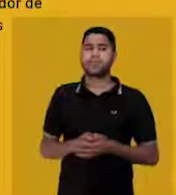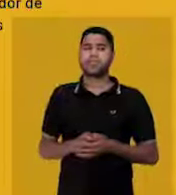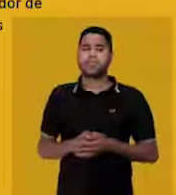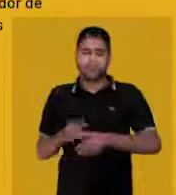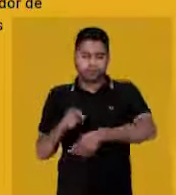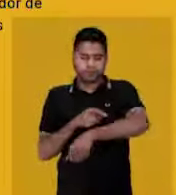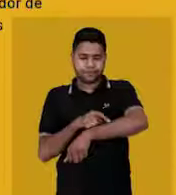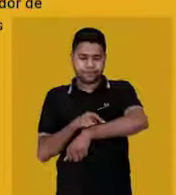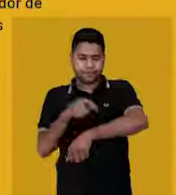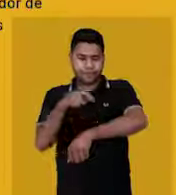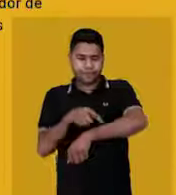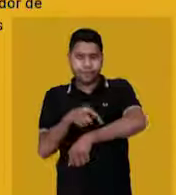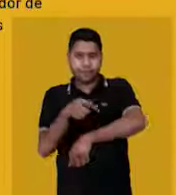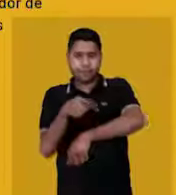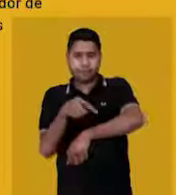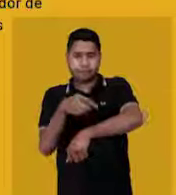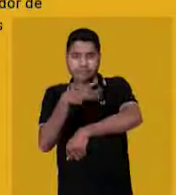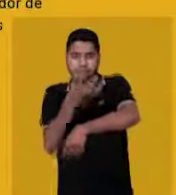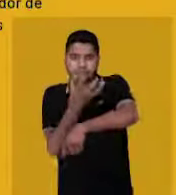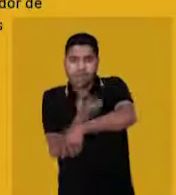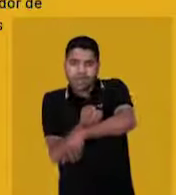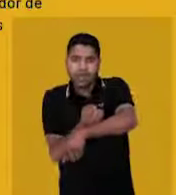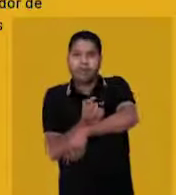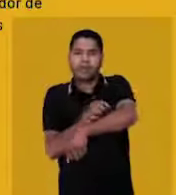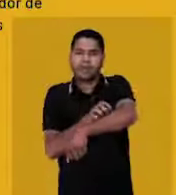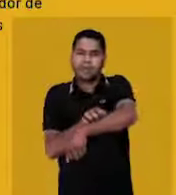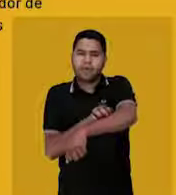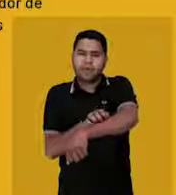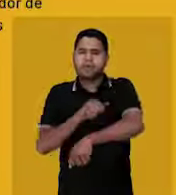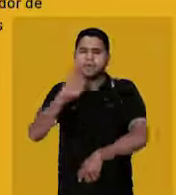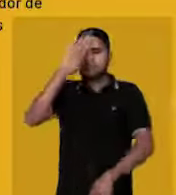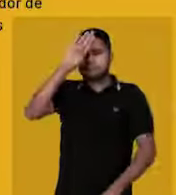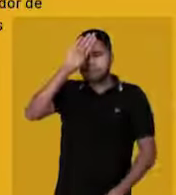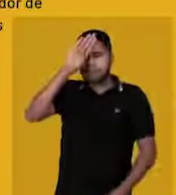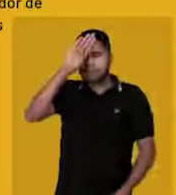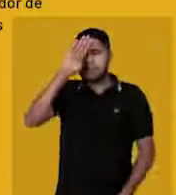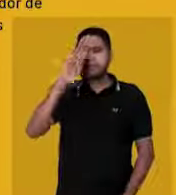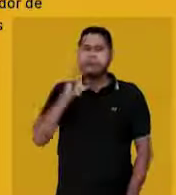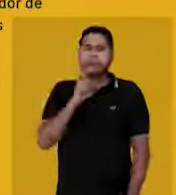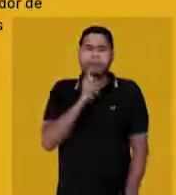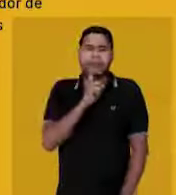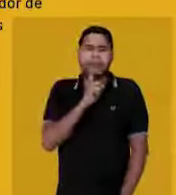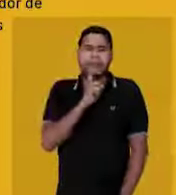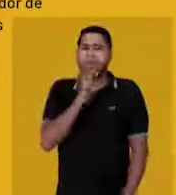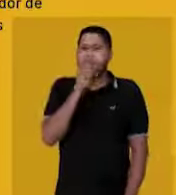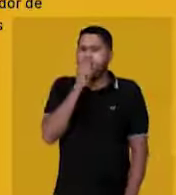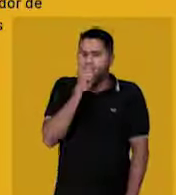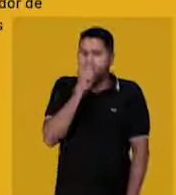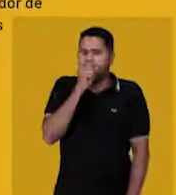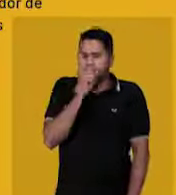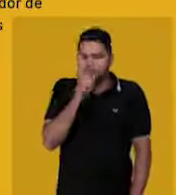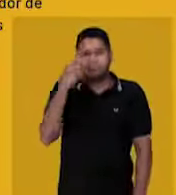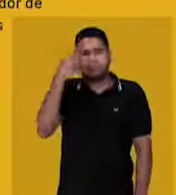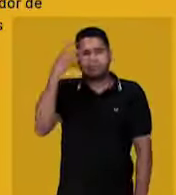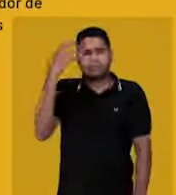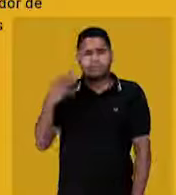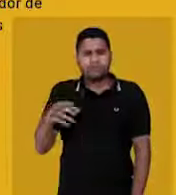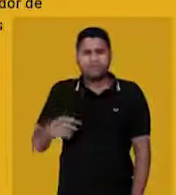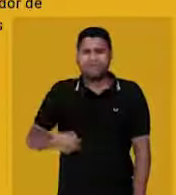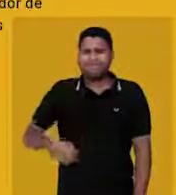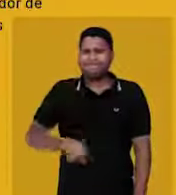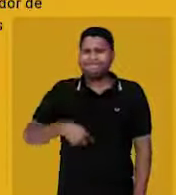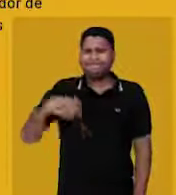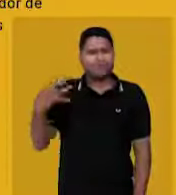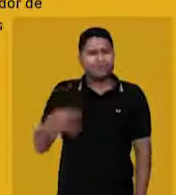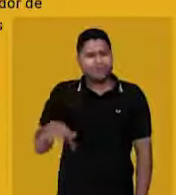penetrou na pele da pessoa, coceira, febre, calafrios, tosse, dor de cabeça, dor de barriga, dores